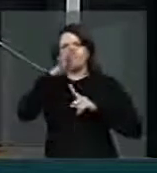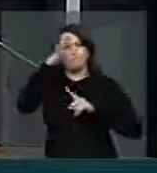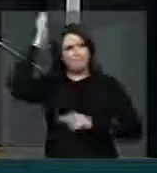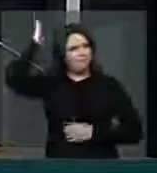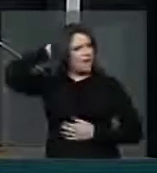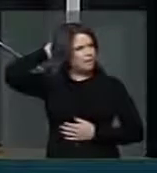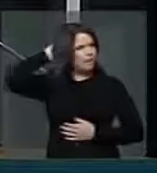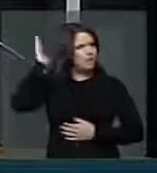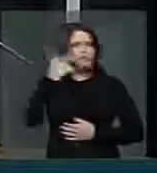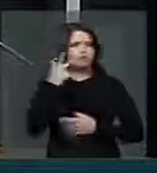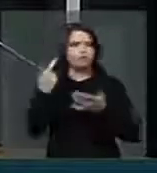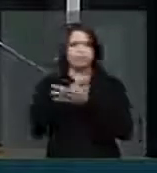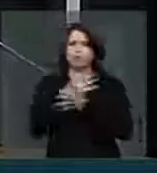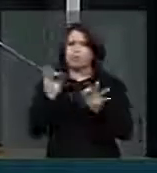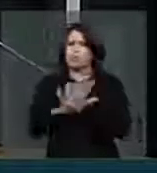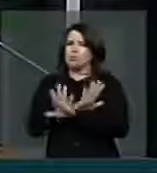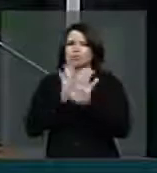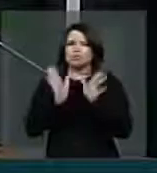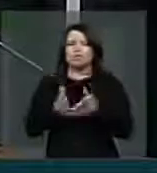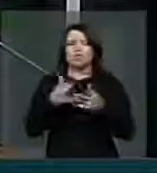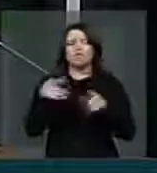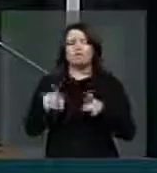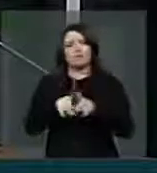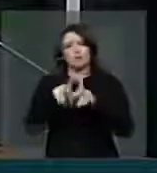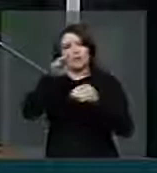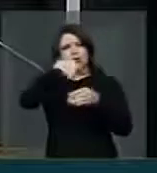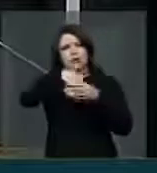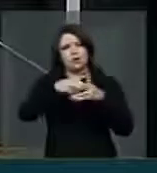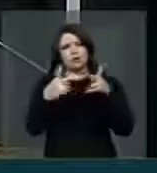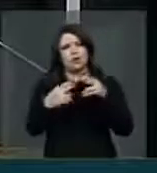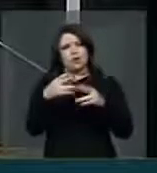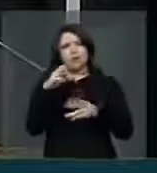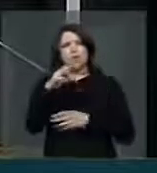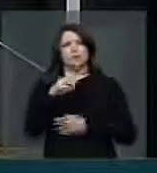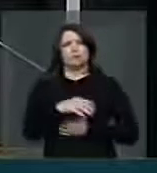já transitado e julgado, e no